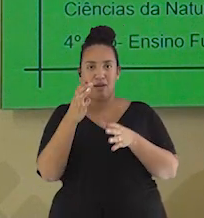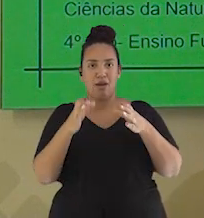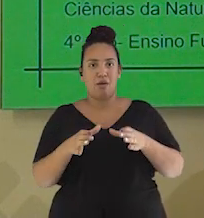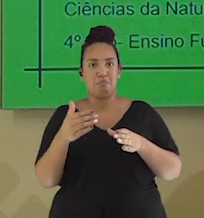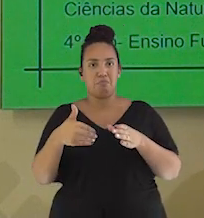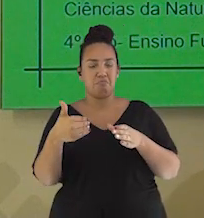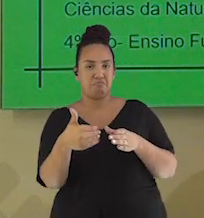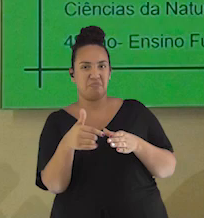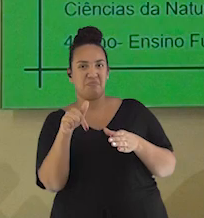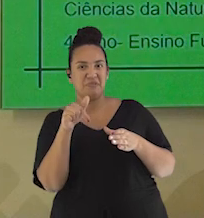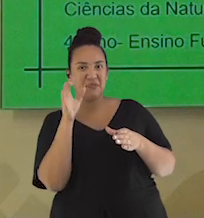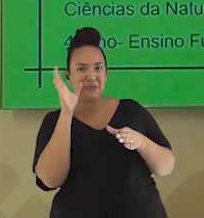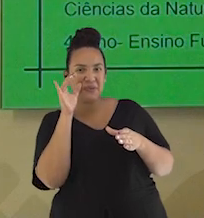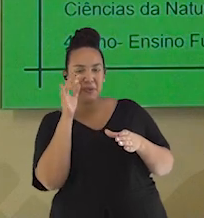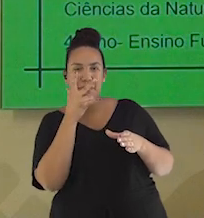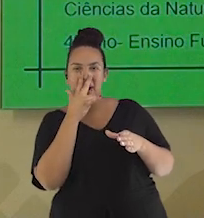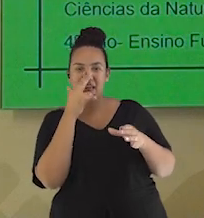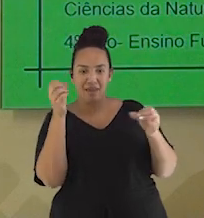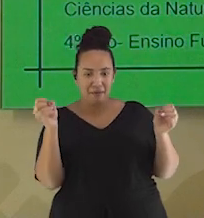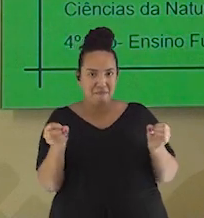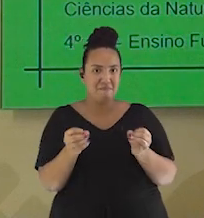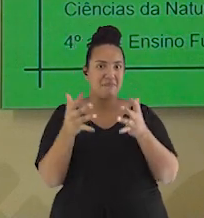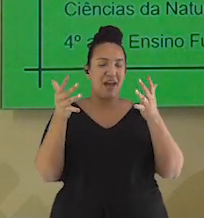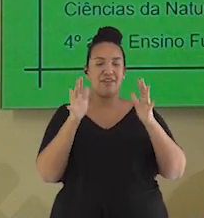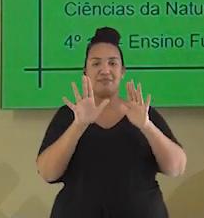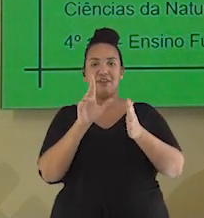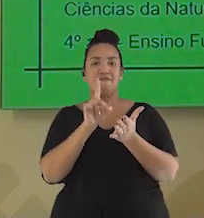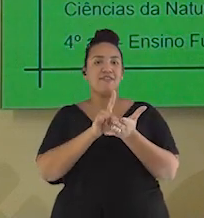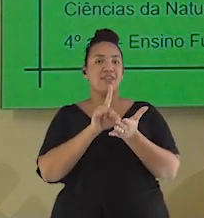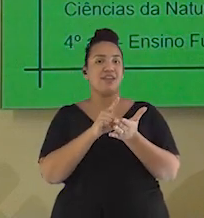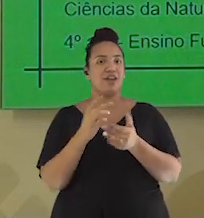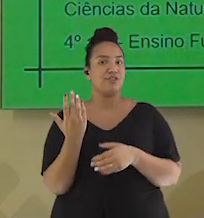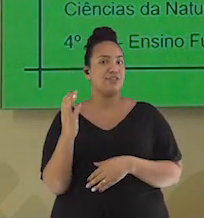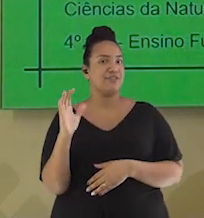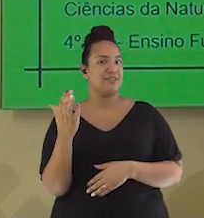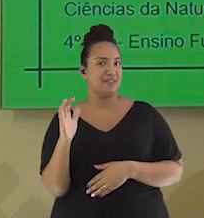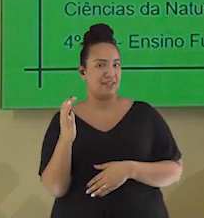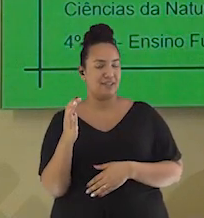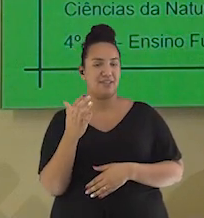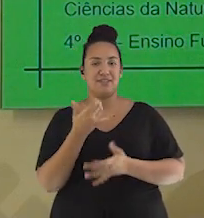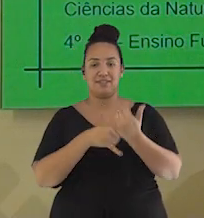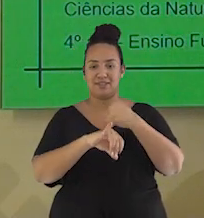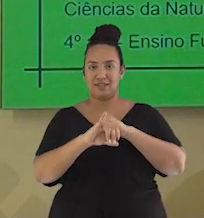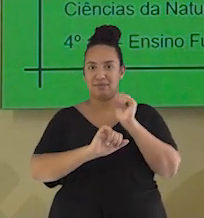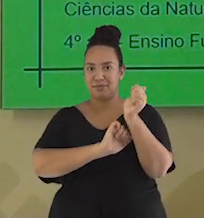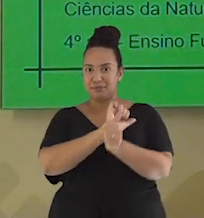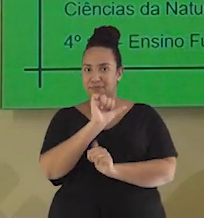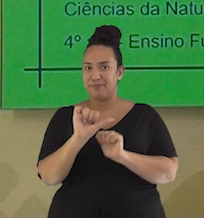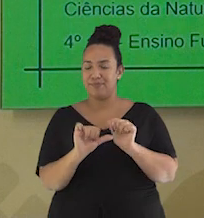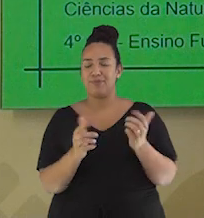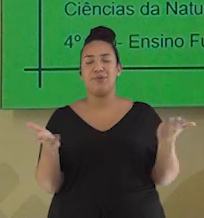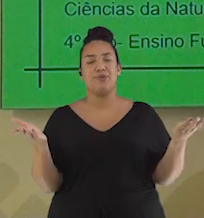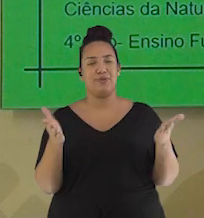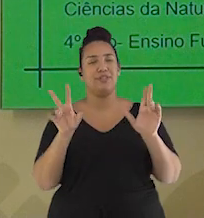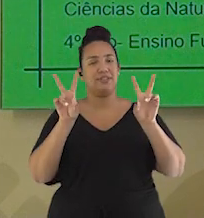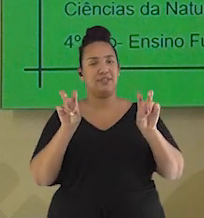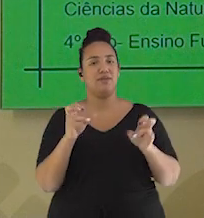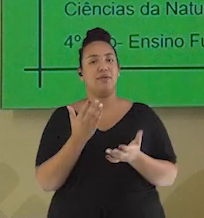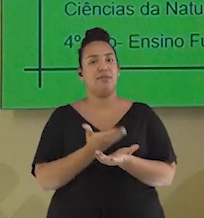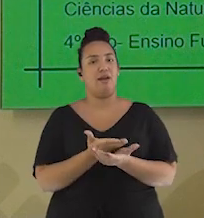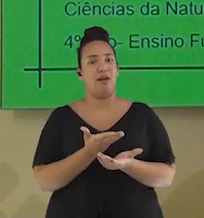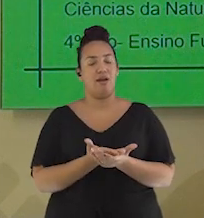Na verdade, parece mágica, mas é ciência, transformações químicas. Essa é a nossa aula de